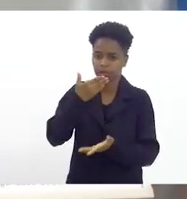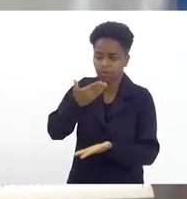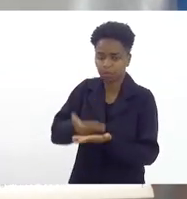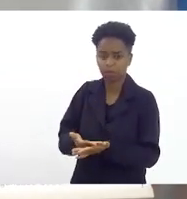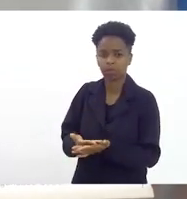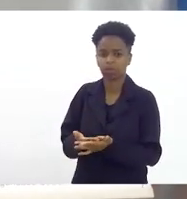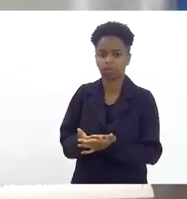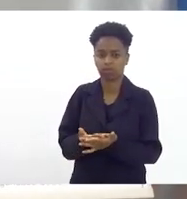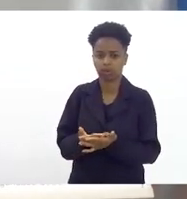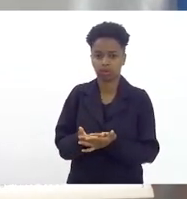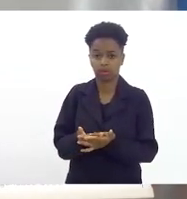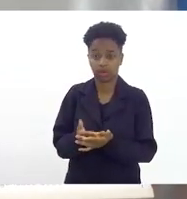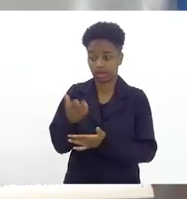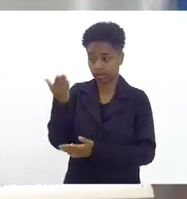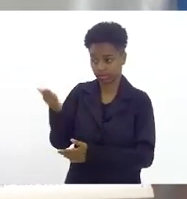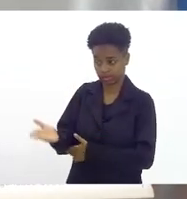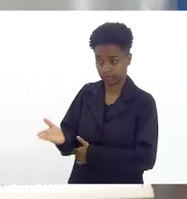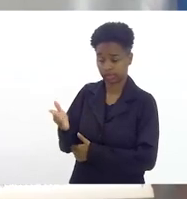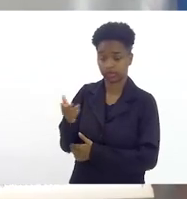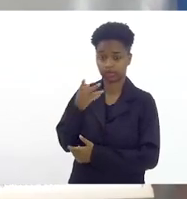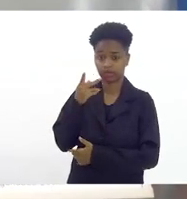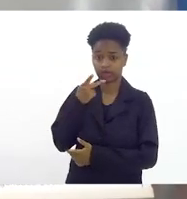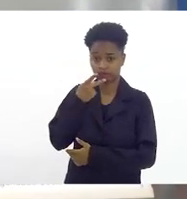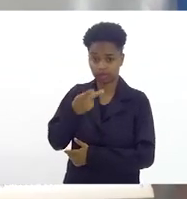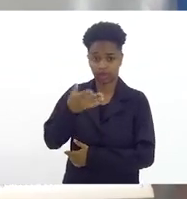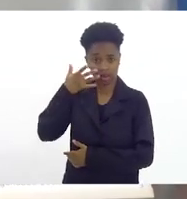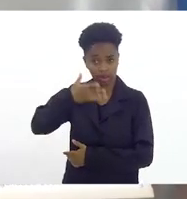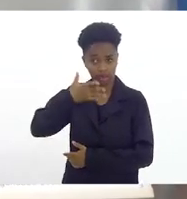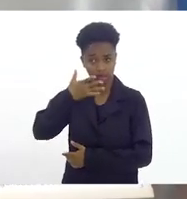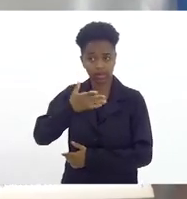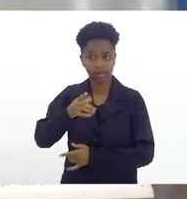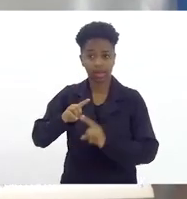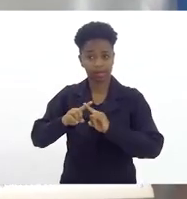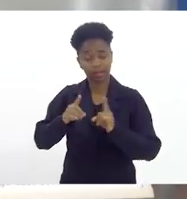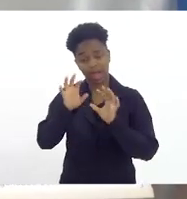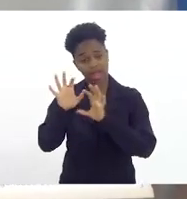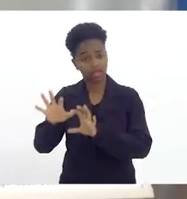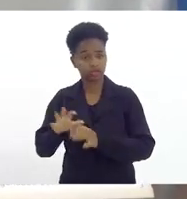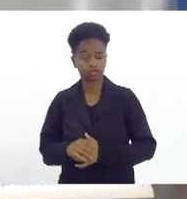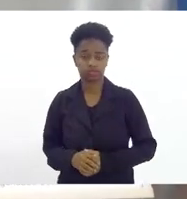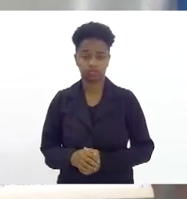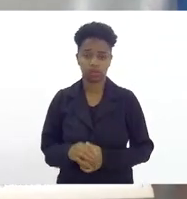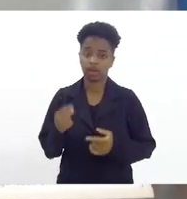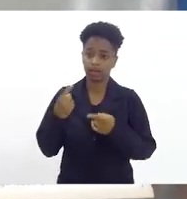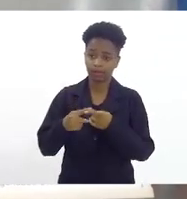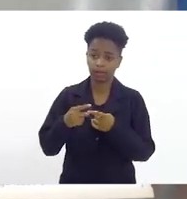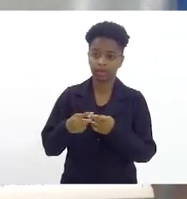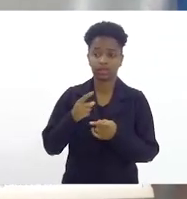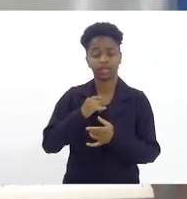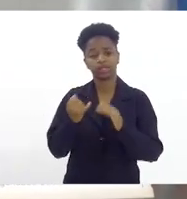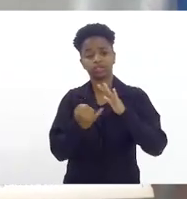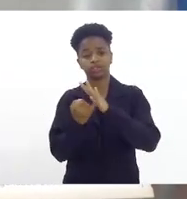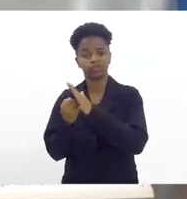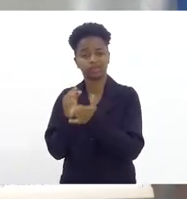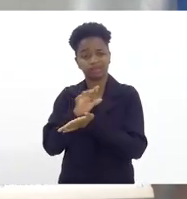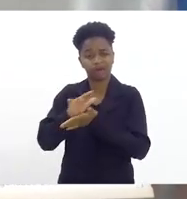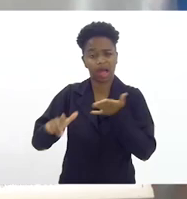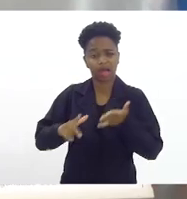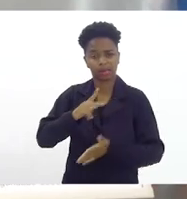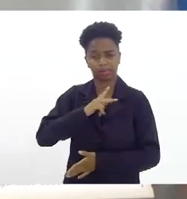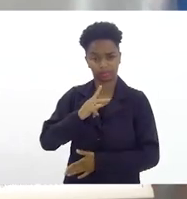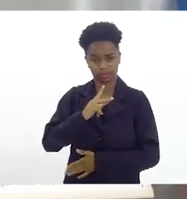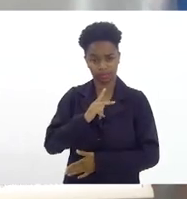que Doutor Gilson constata ao fim da sua fala mas é isso né quer dizer grandes instituições privadas